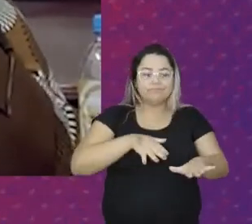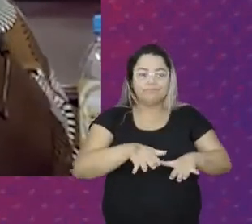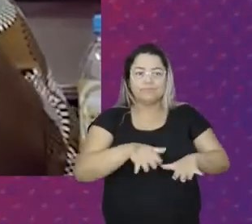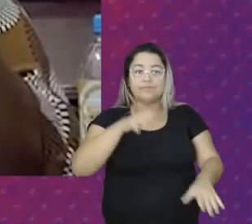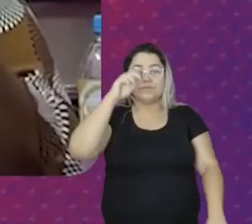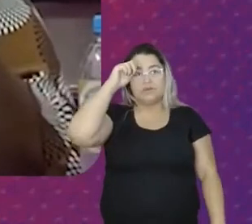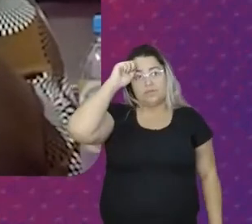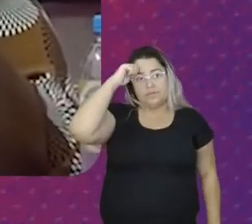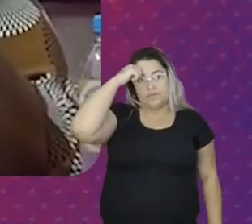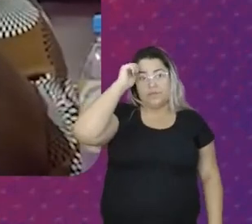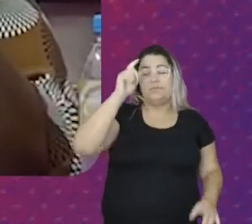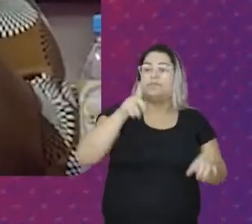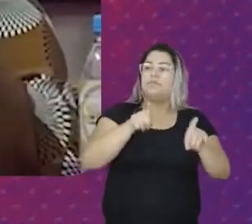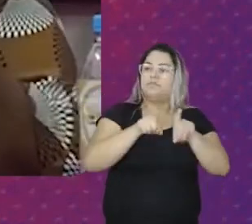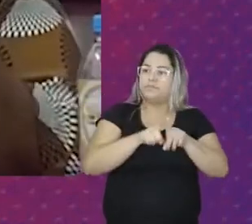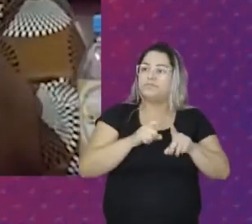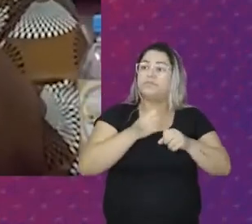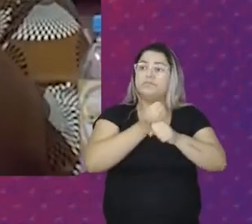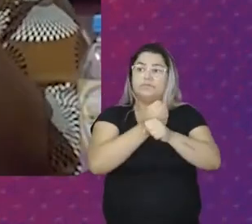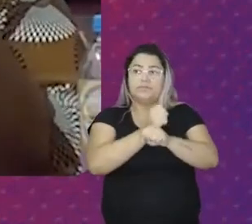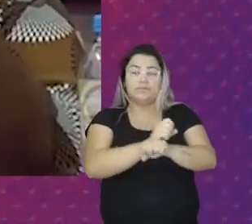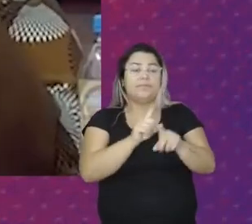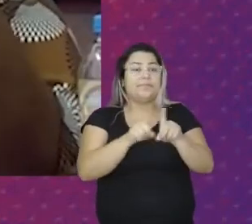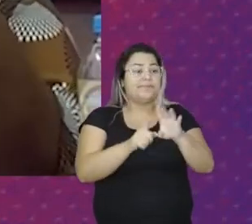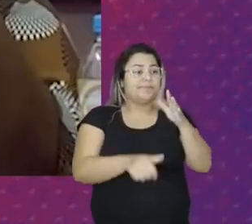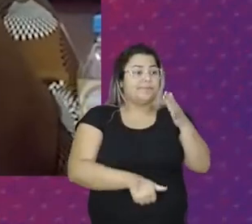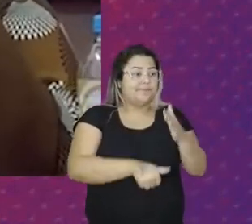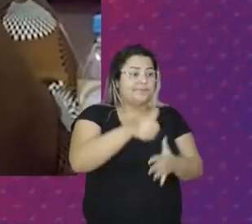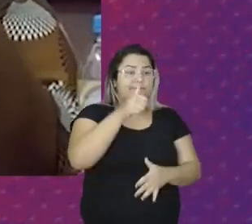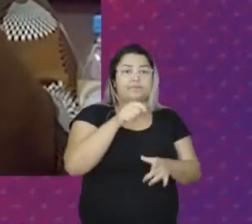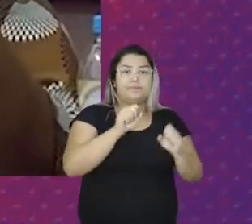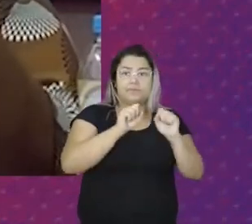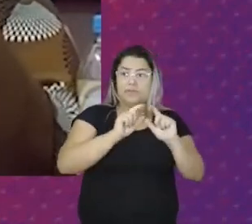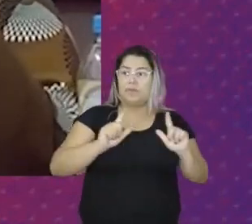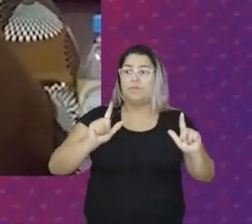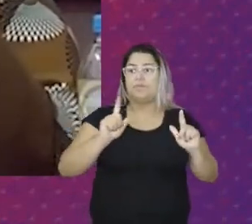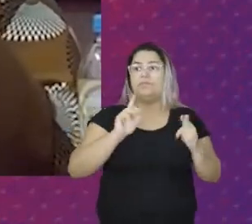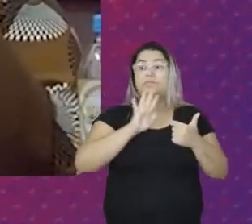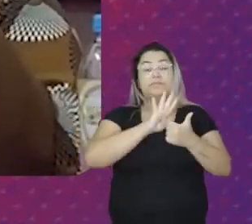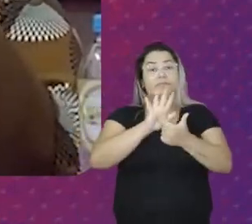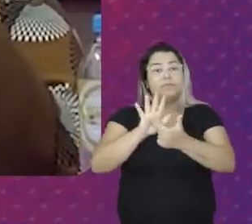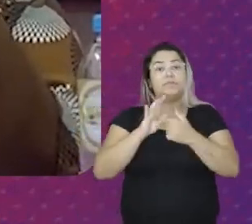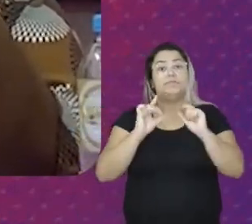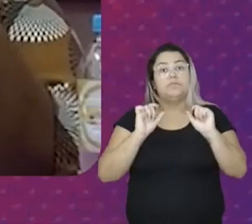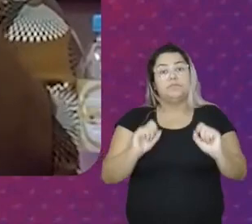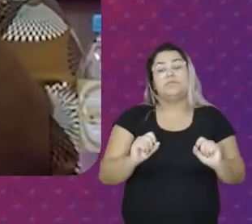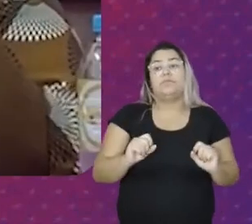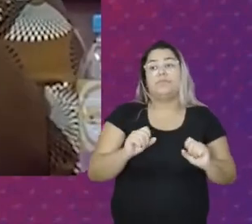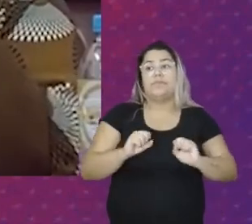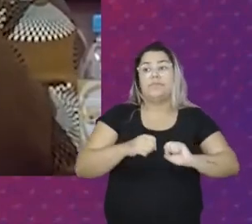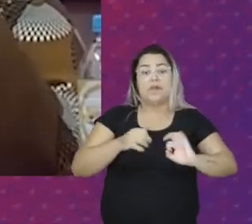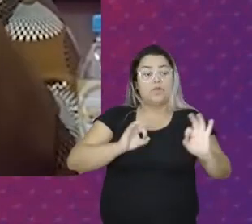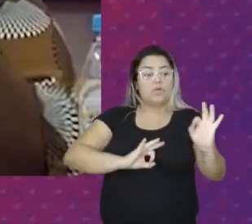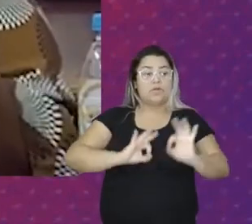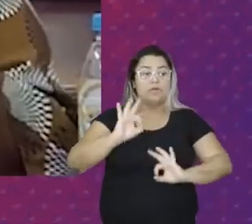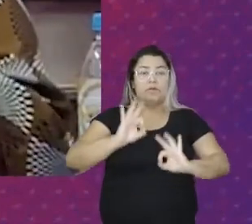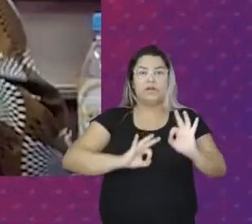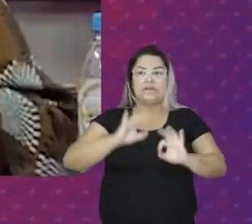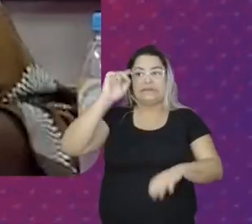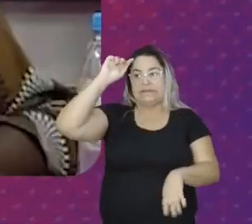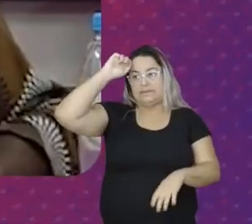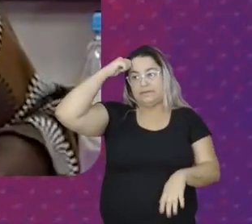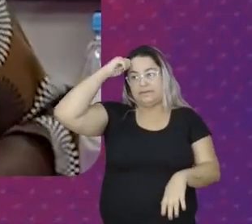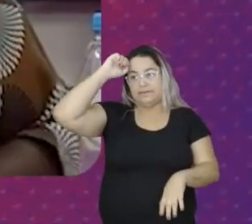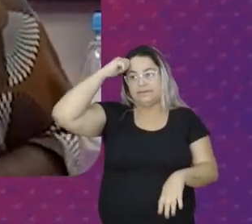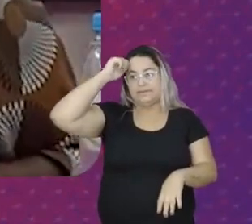desde o pós-abolição. Né? Então, a primeira slide que eu vou mostrar para vocês aí é uma das maiores organizações negras,